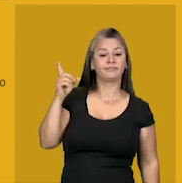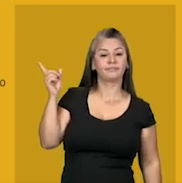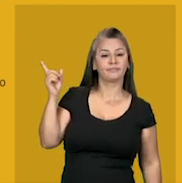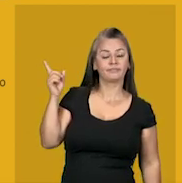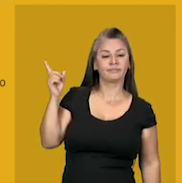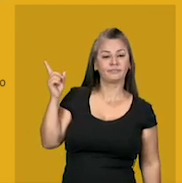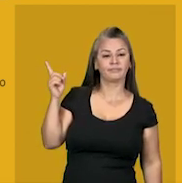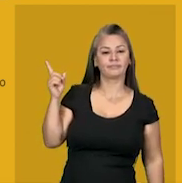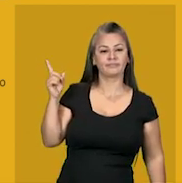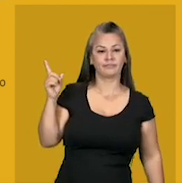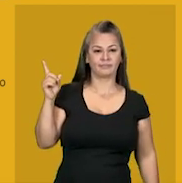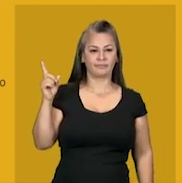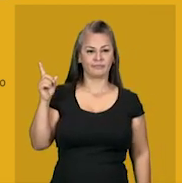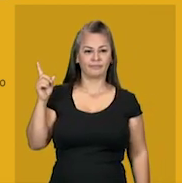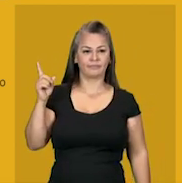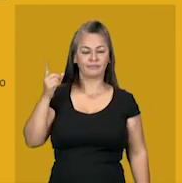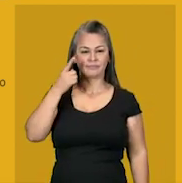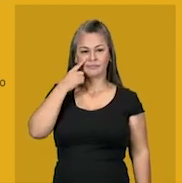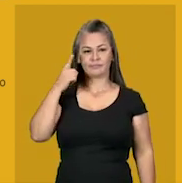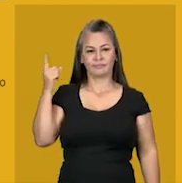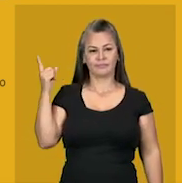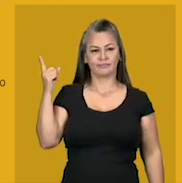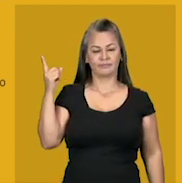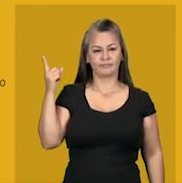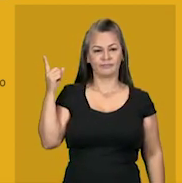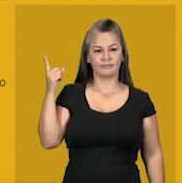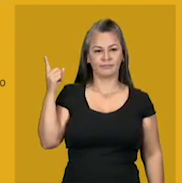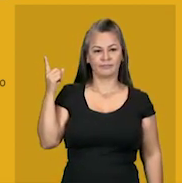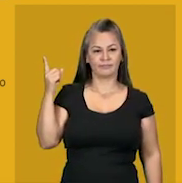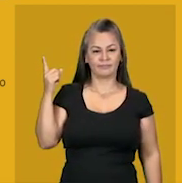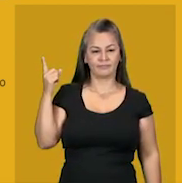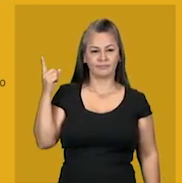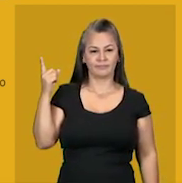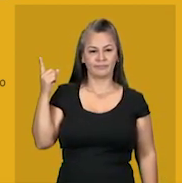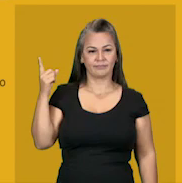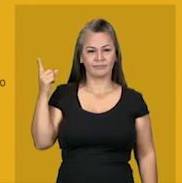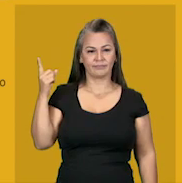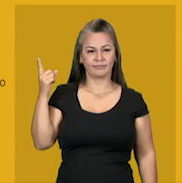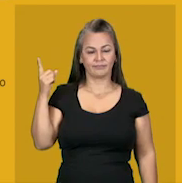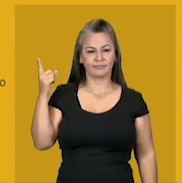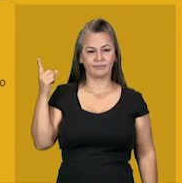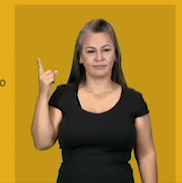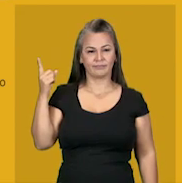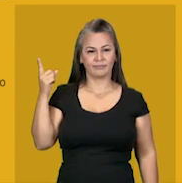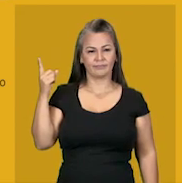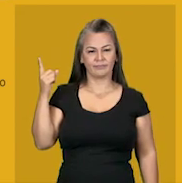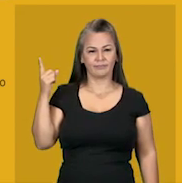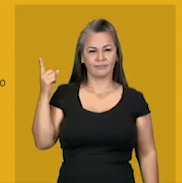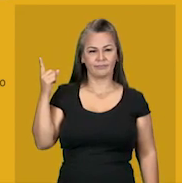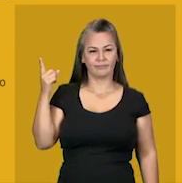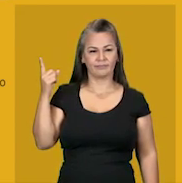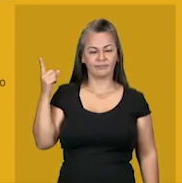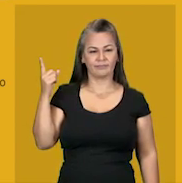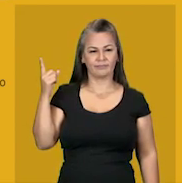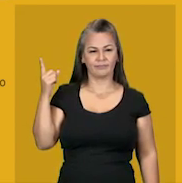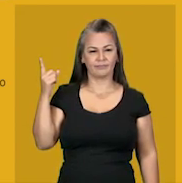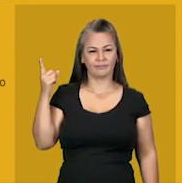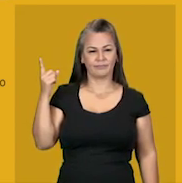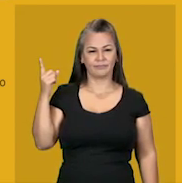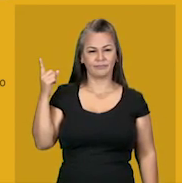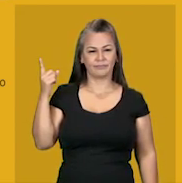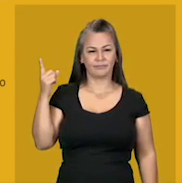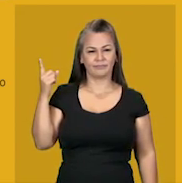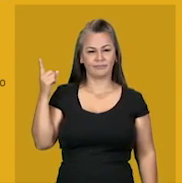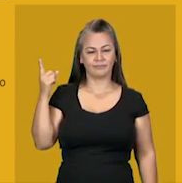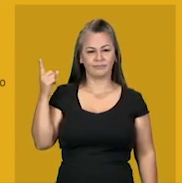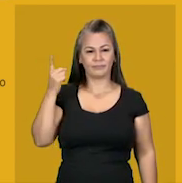tem mais igualdade e nenhuma liberdade. Então, o comunismo real, o jacobinismo estariam aqui na extrema esquerda. Na